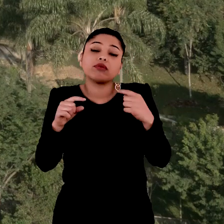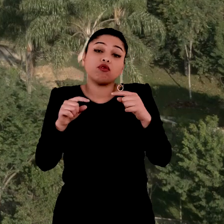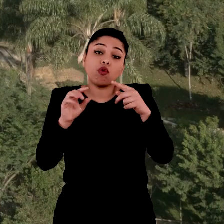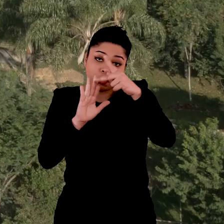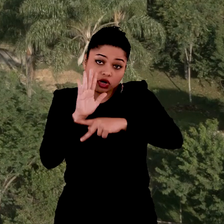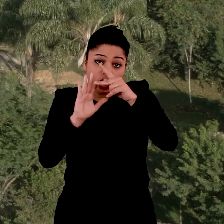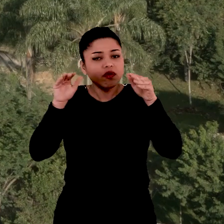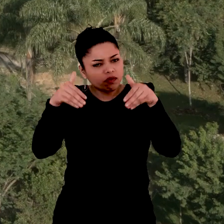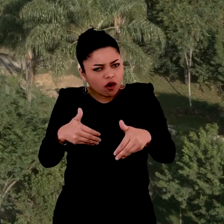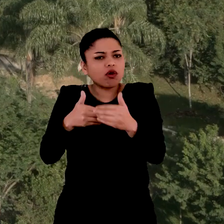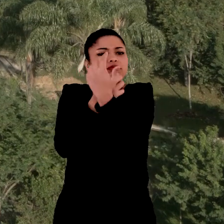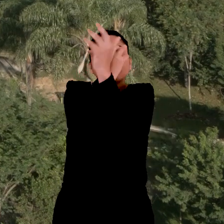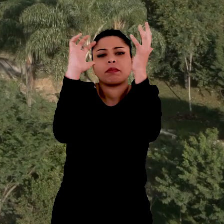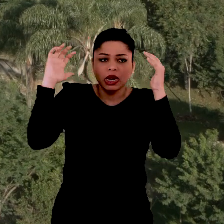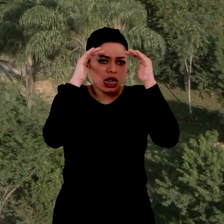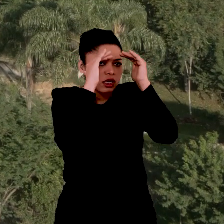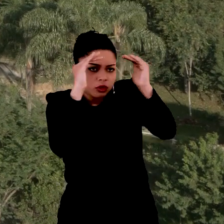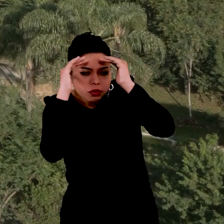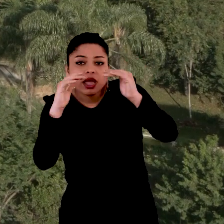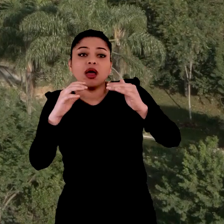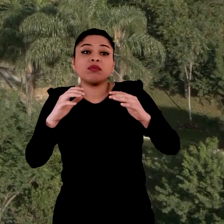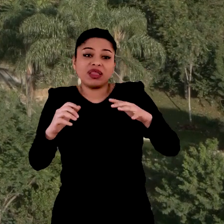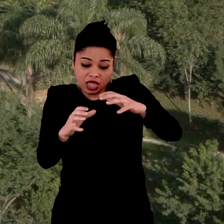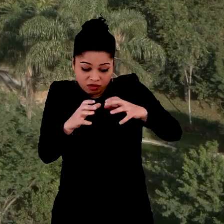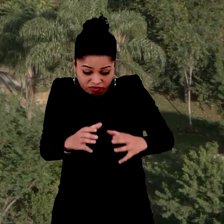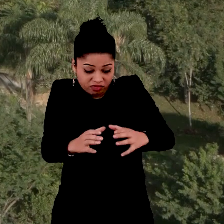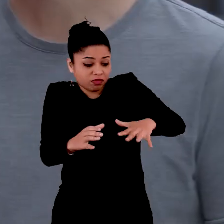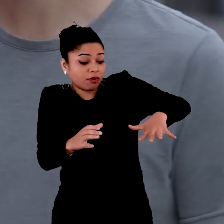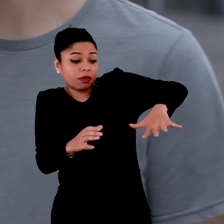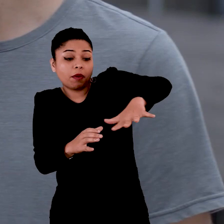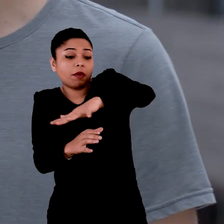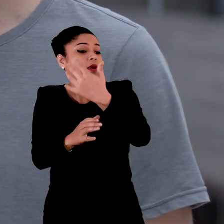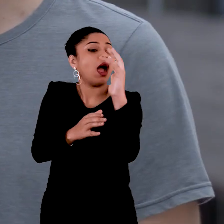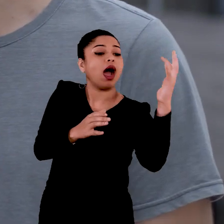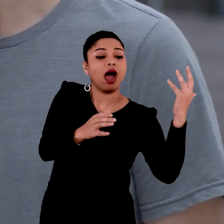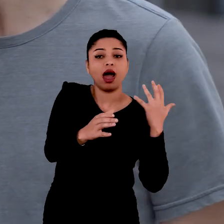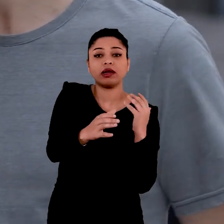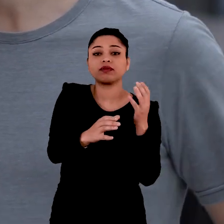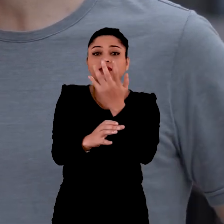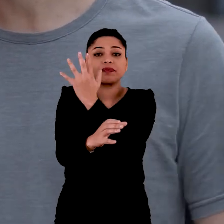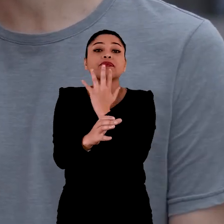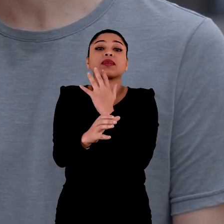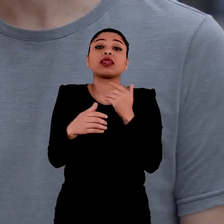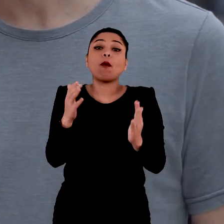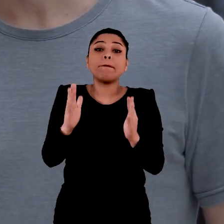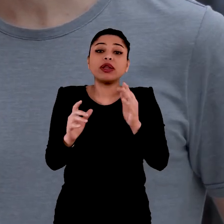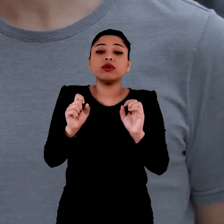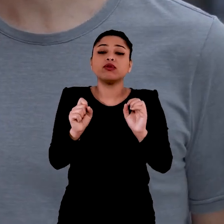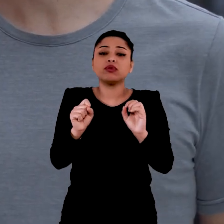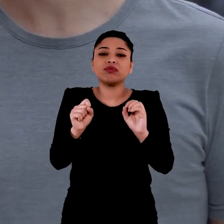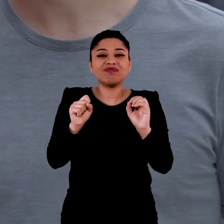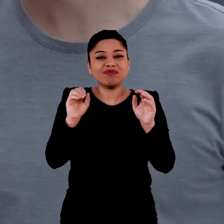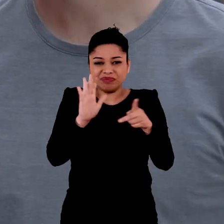que foi a pandemia, acabou contribuindo nesse ponto. E até porque esse alargamento de tempo de projeto fez com que tivesse